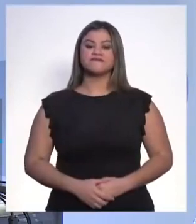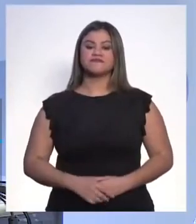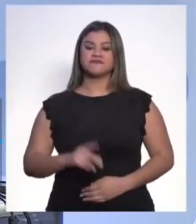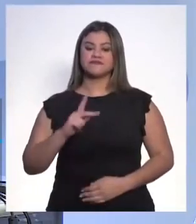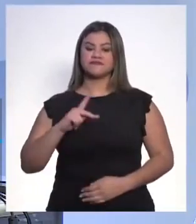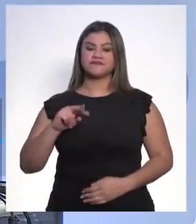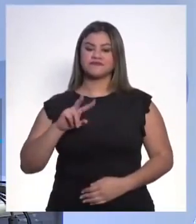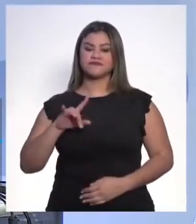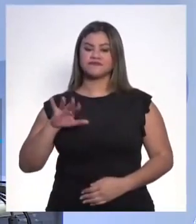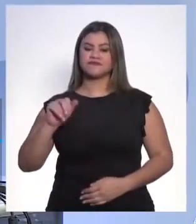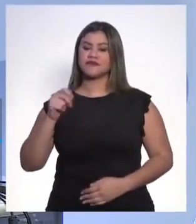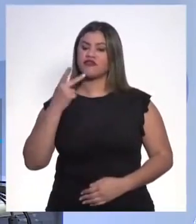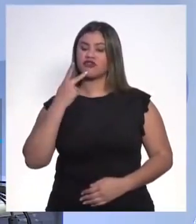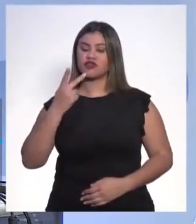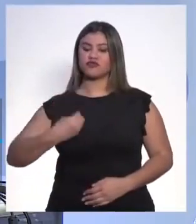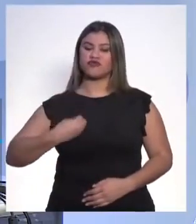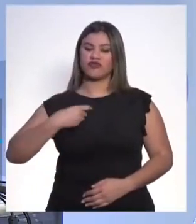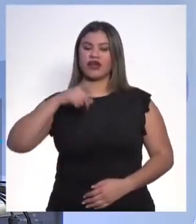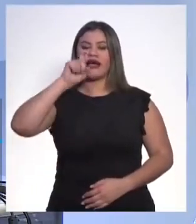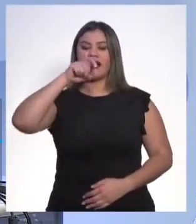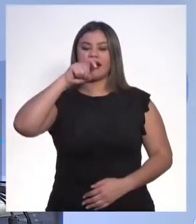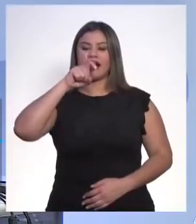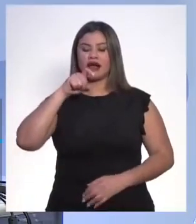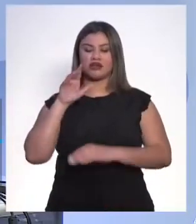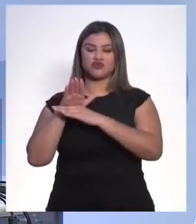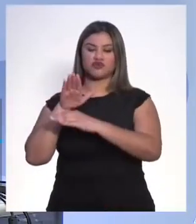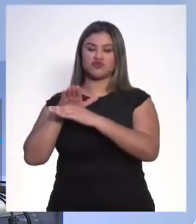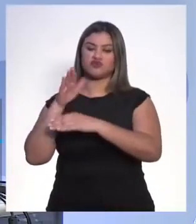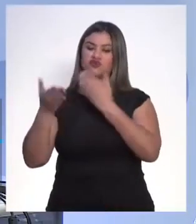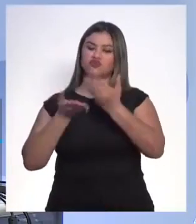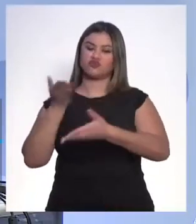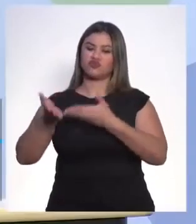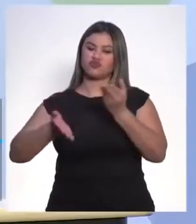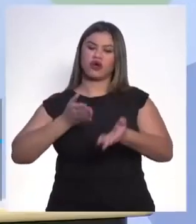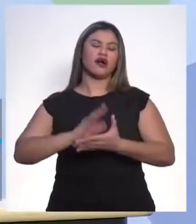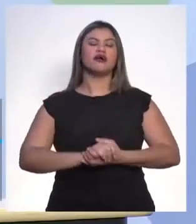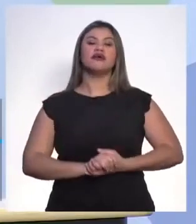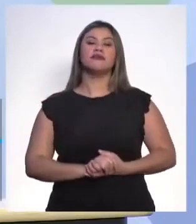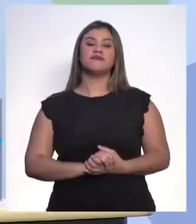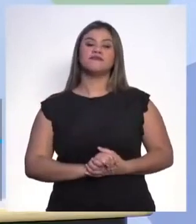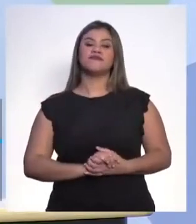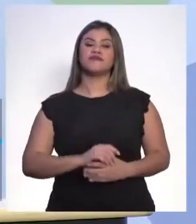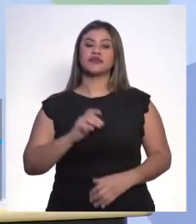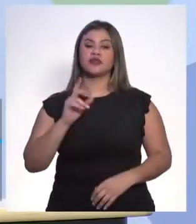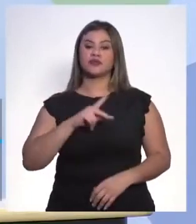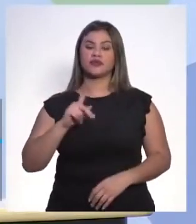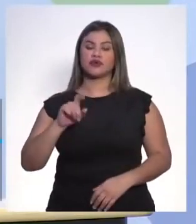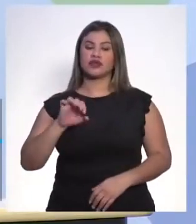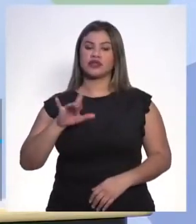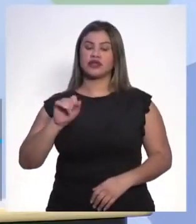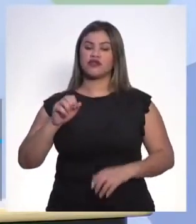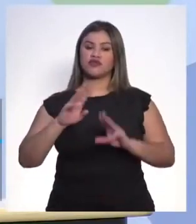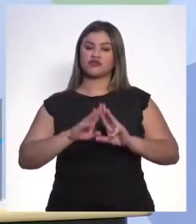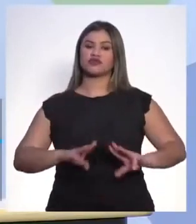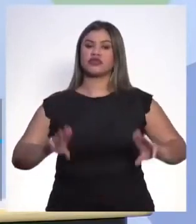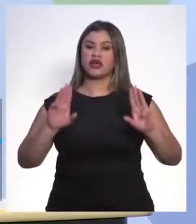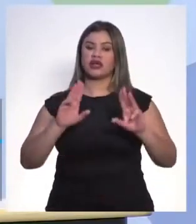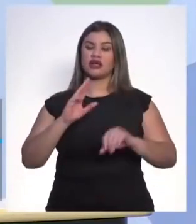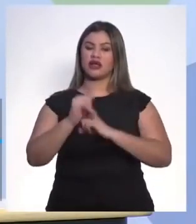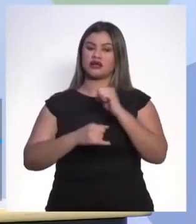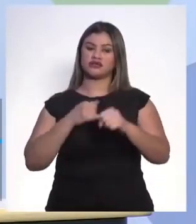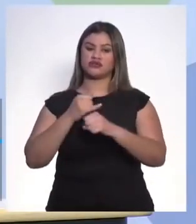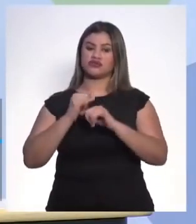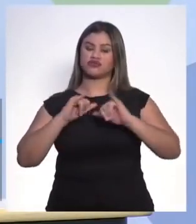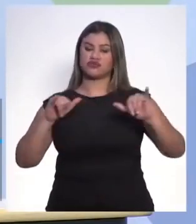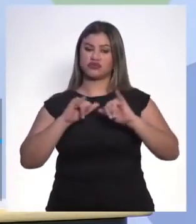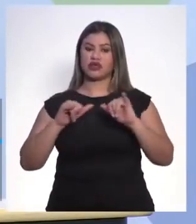colocou a preservação das araras azuis. Isso. A Proeliane colocou, foi publicado num site de notícias sobre o meio ambiente. O